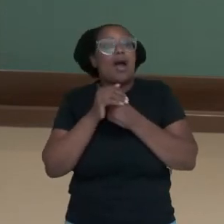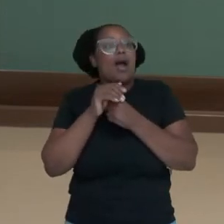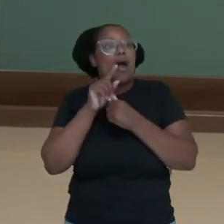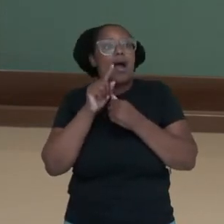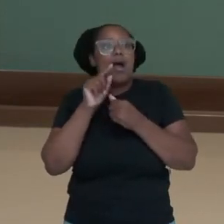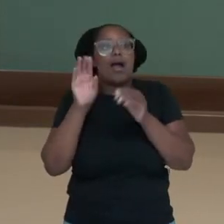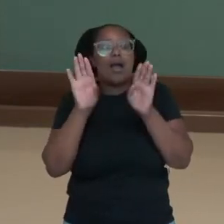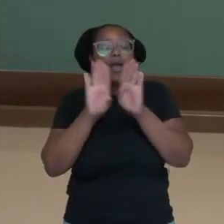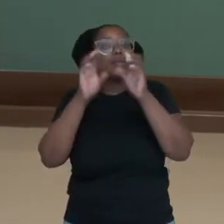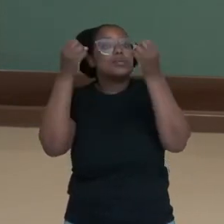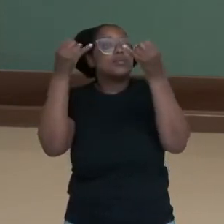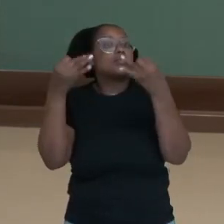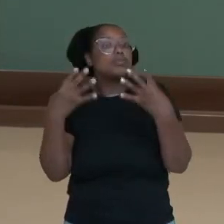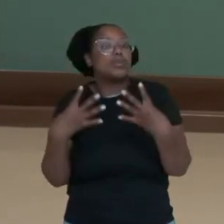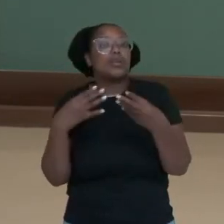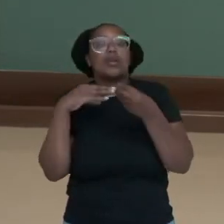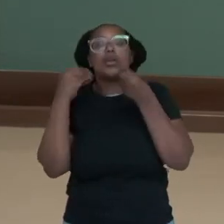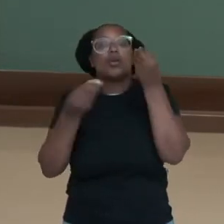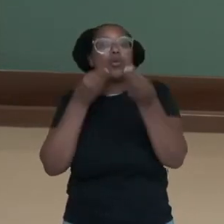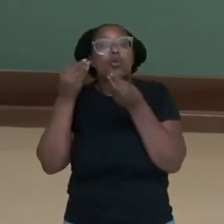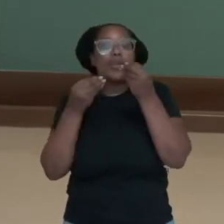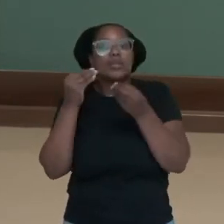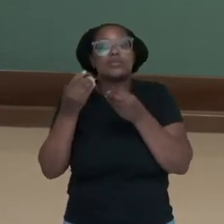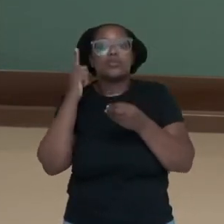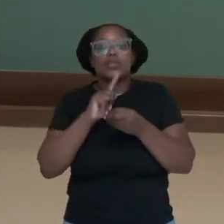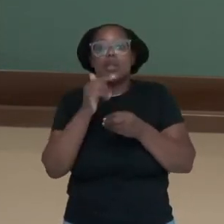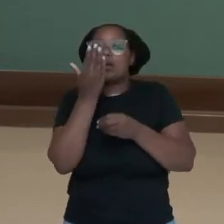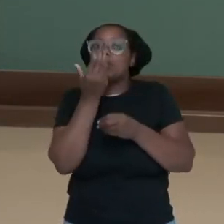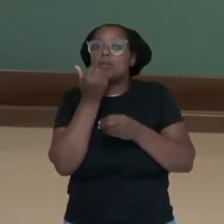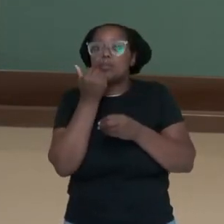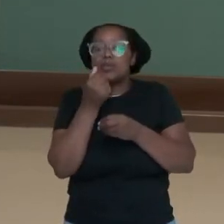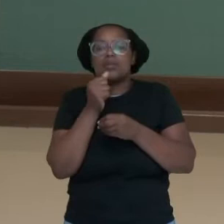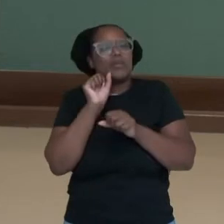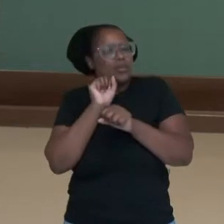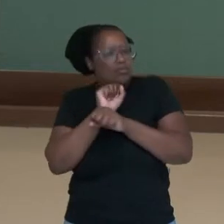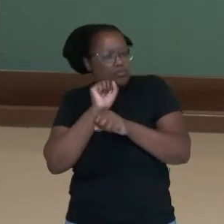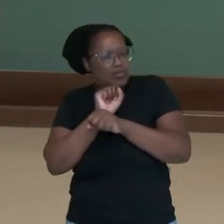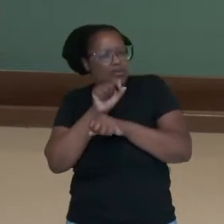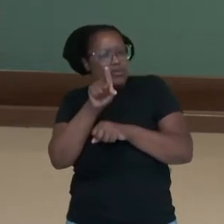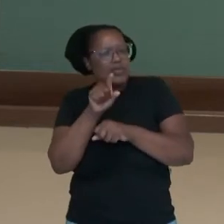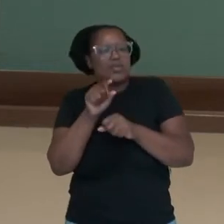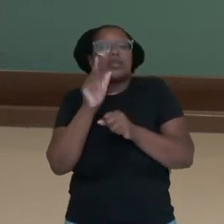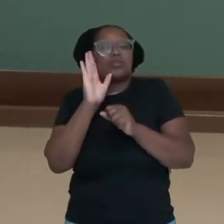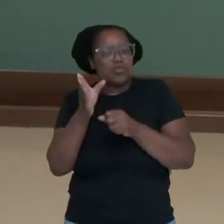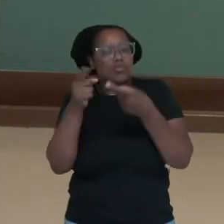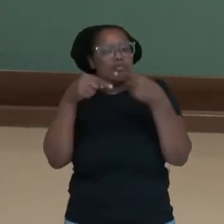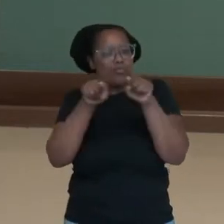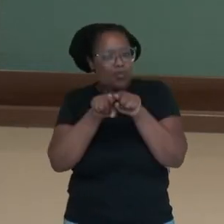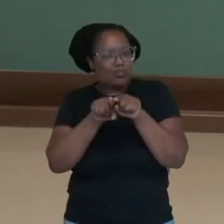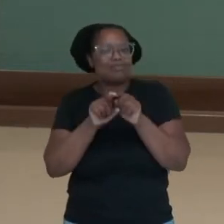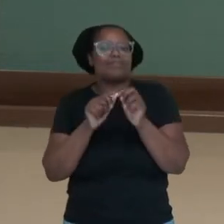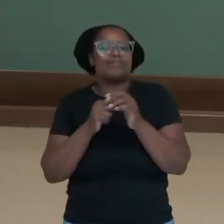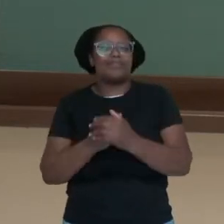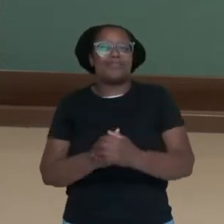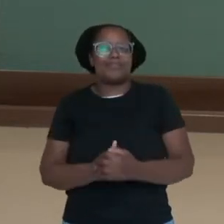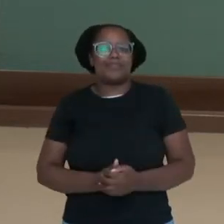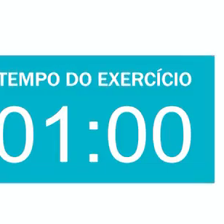disso, explique como eles obtêm esses alimentos. Eu vou dar um tempinho para você e eu já retorno.